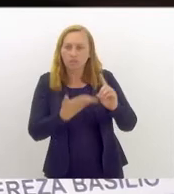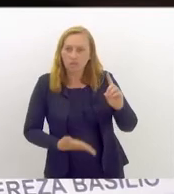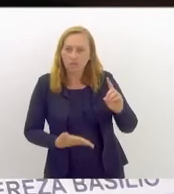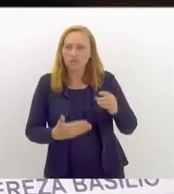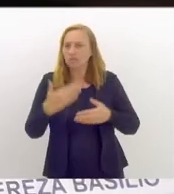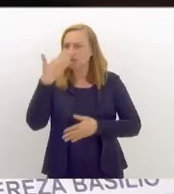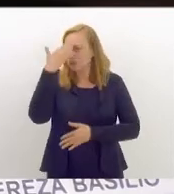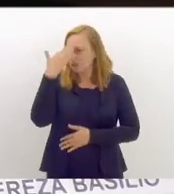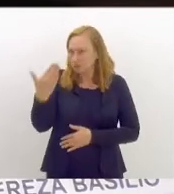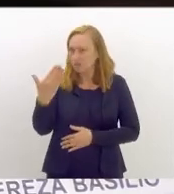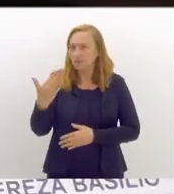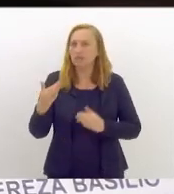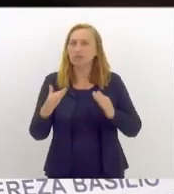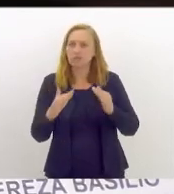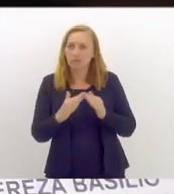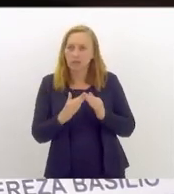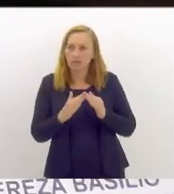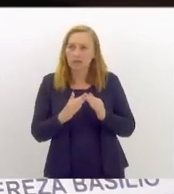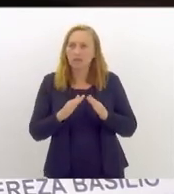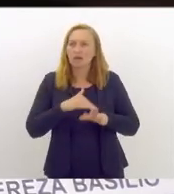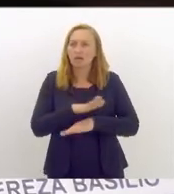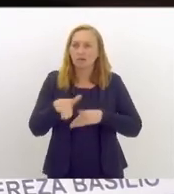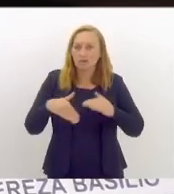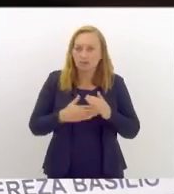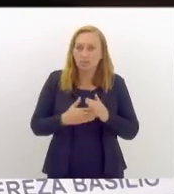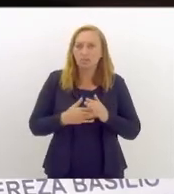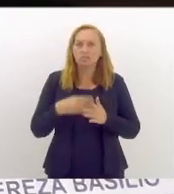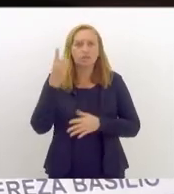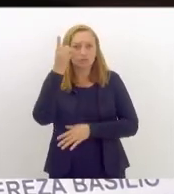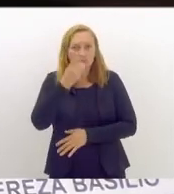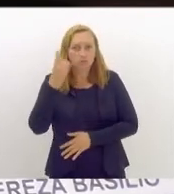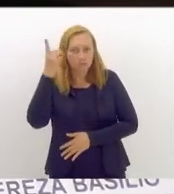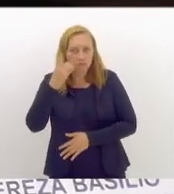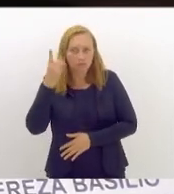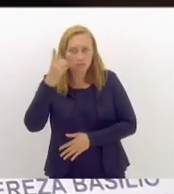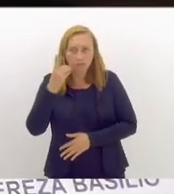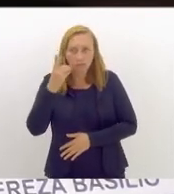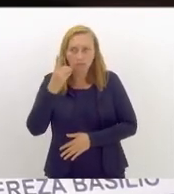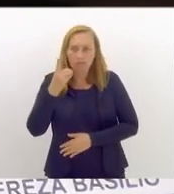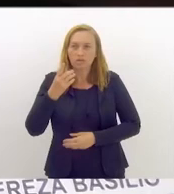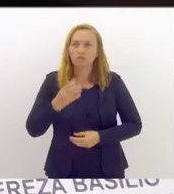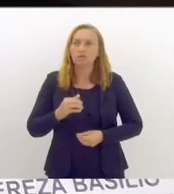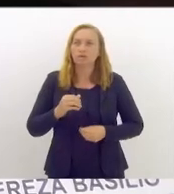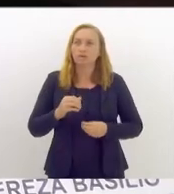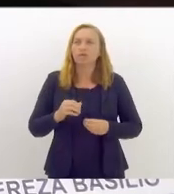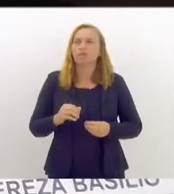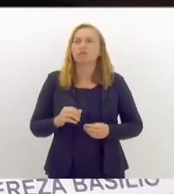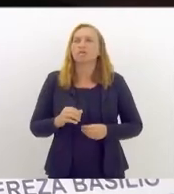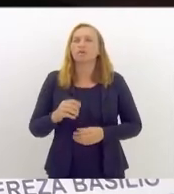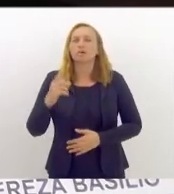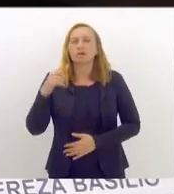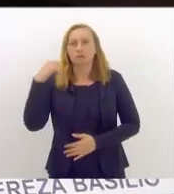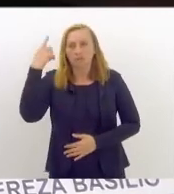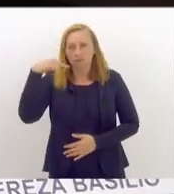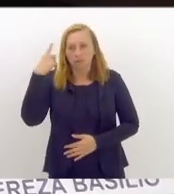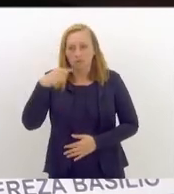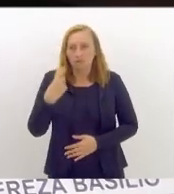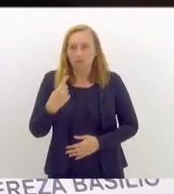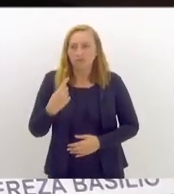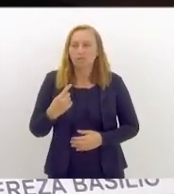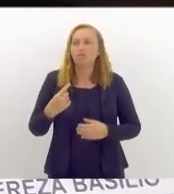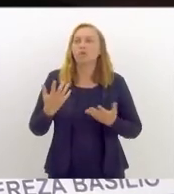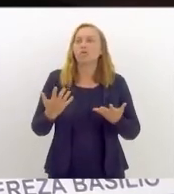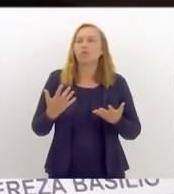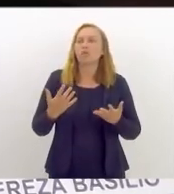agradecendo essa casa a todos os deputados pela honra que dá advocacia de estar